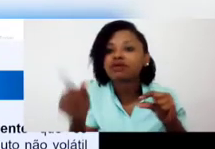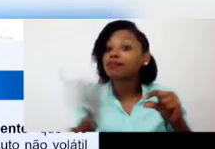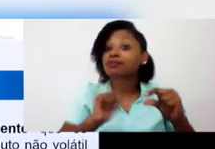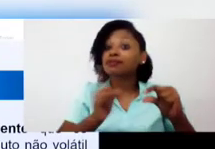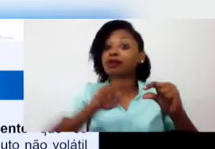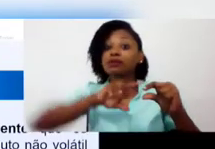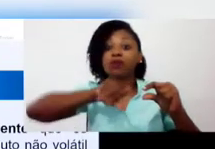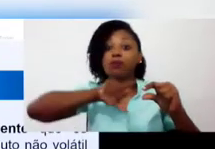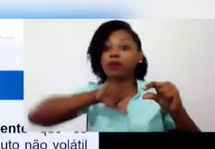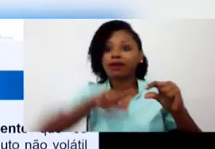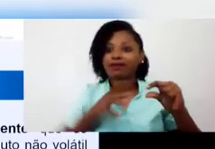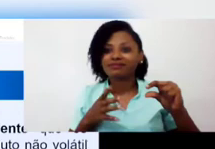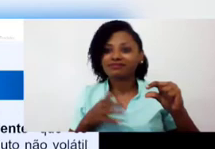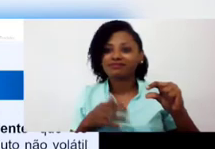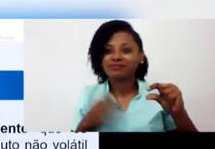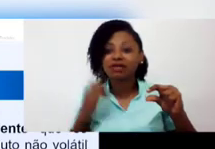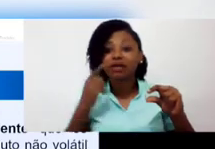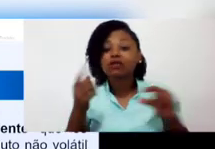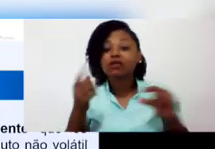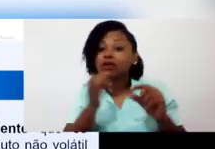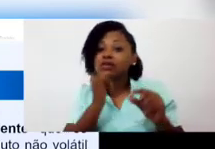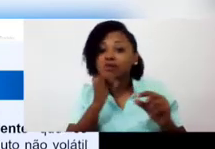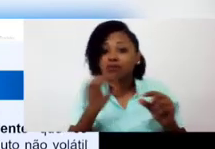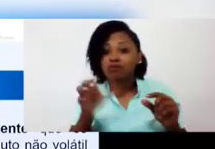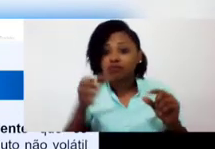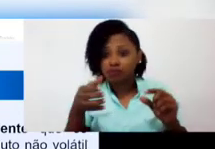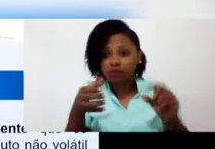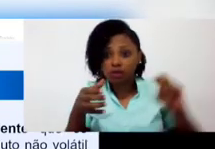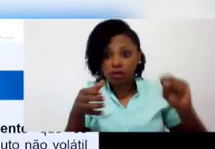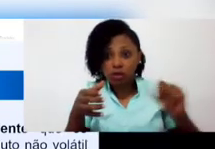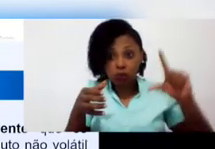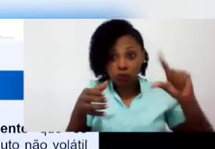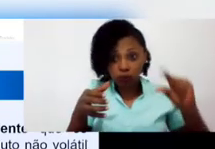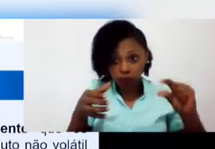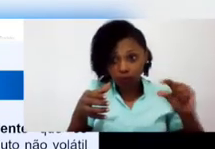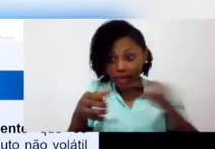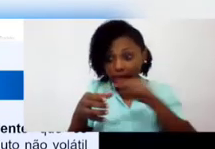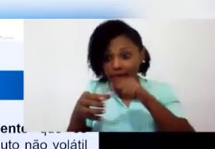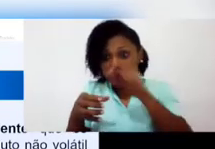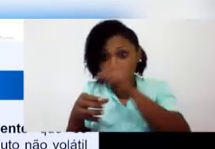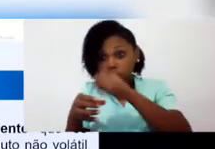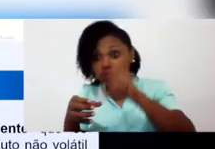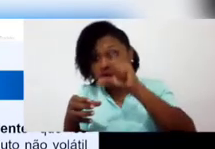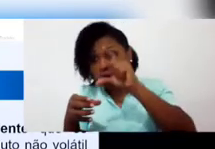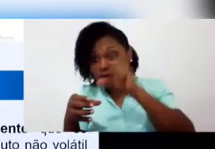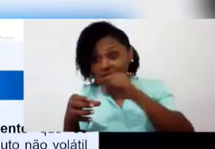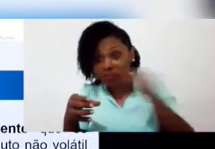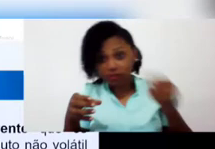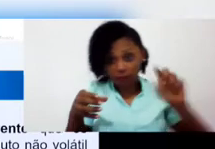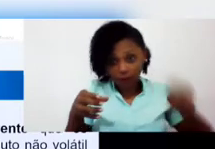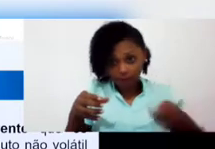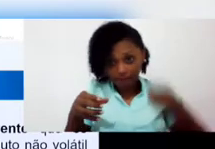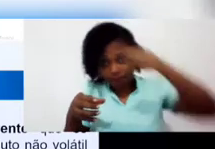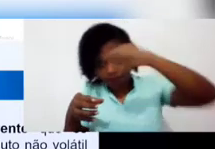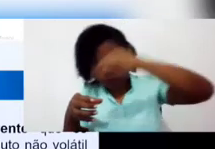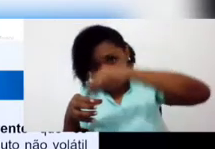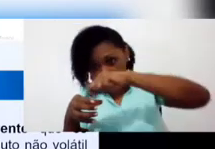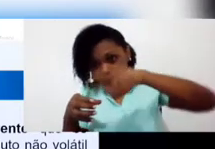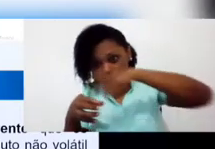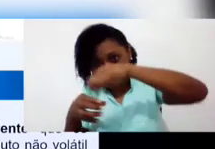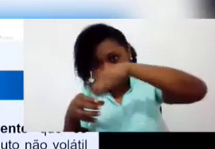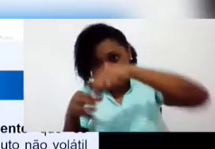não deve evaporar a temperatura ambiente. Então, quando a gente coloca um soluto sobre um solvente, vai haver